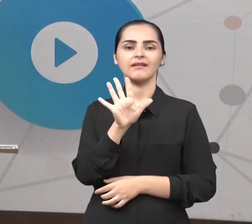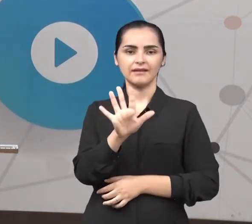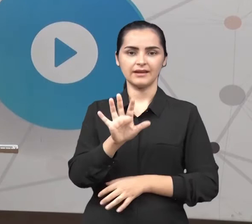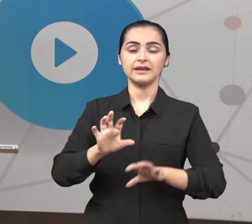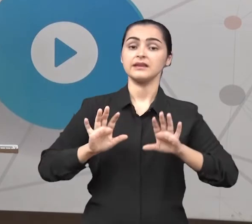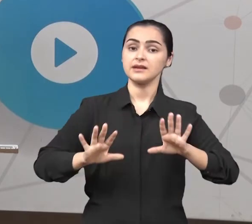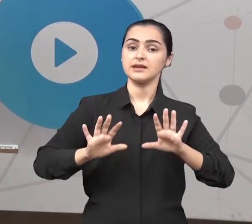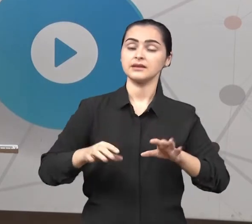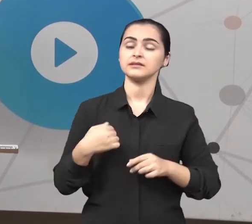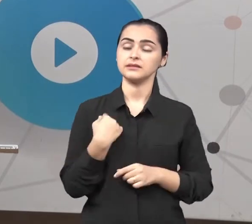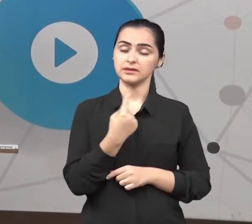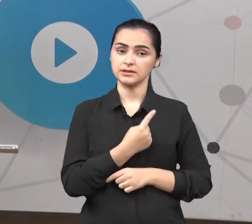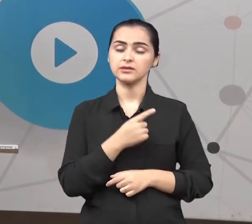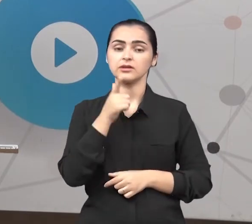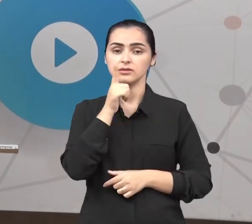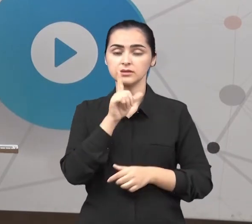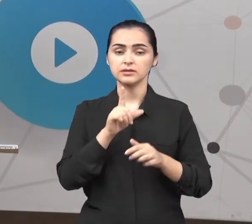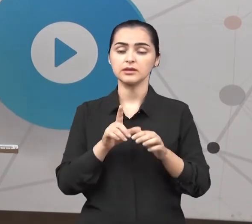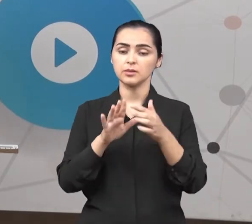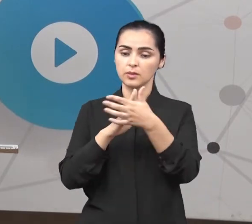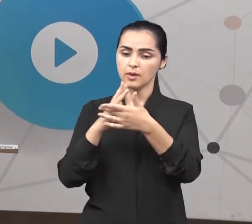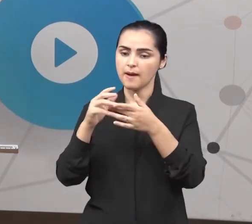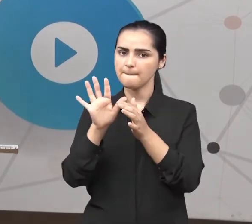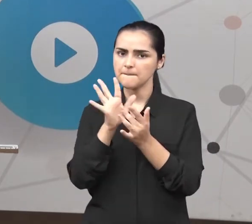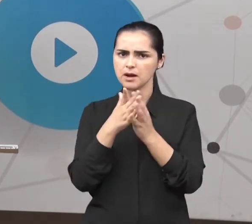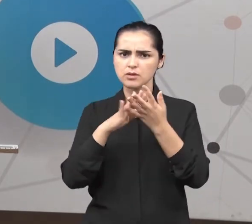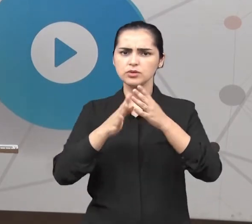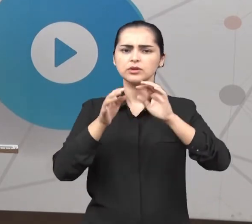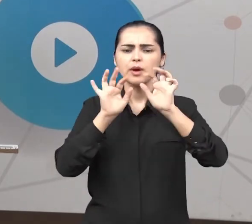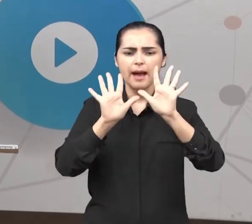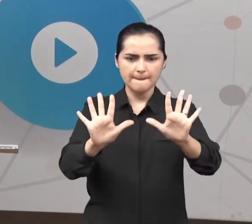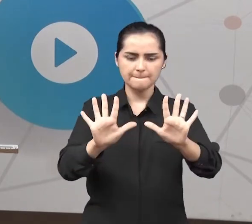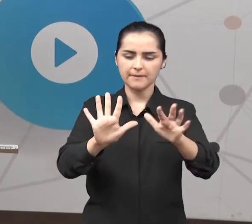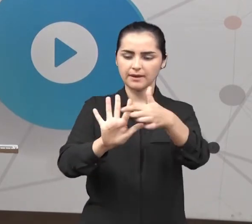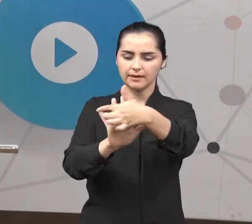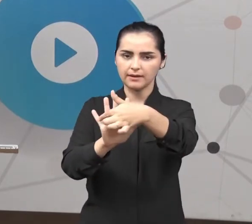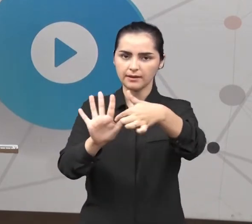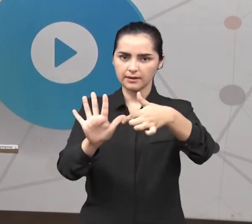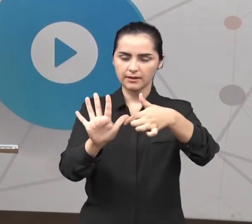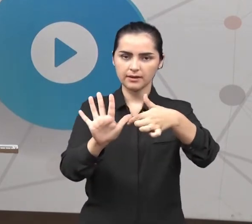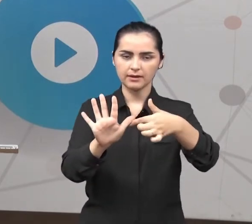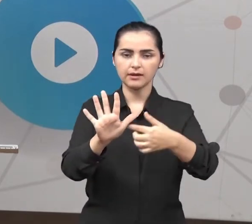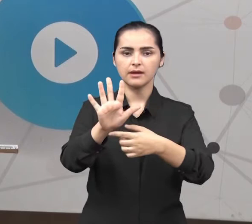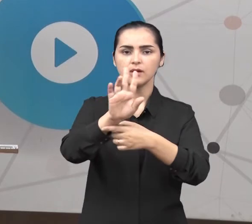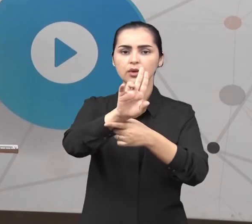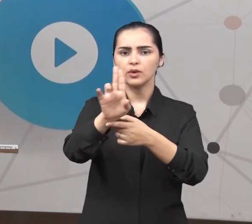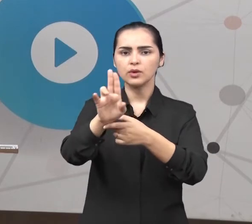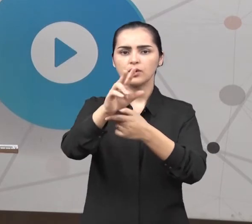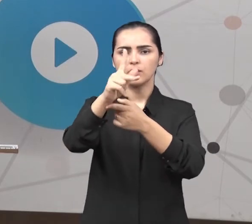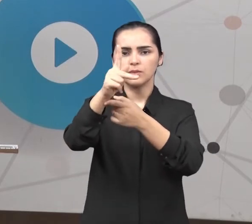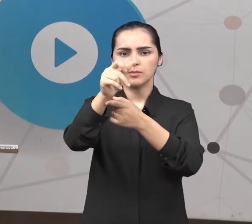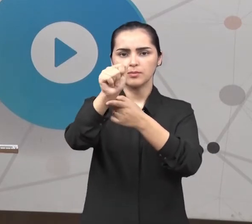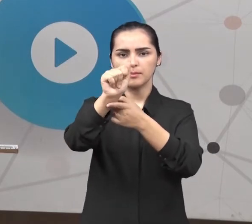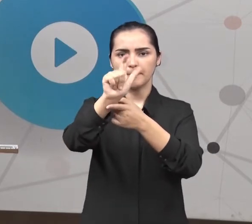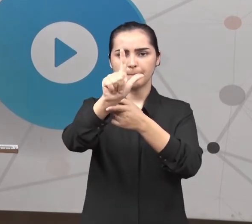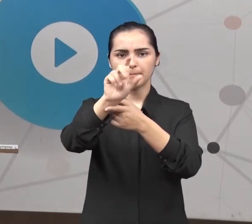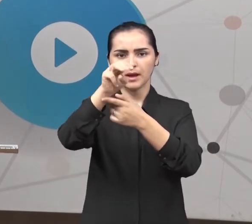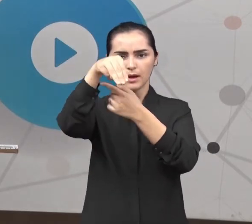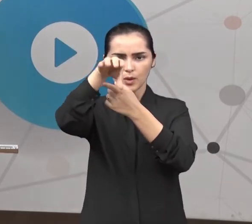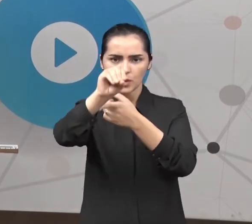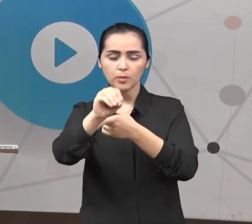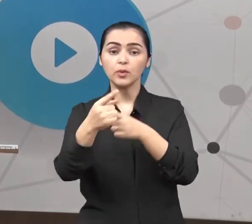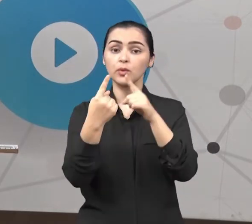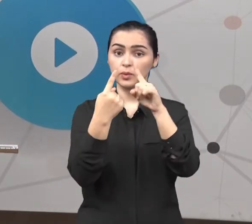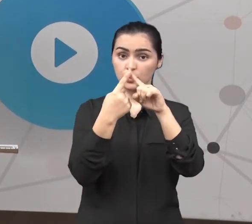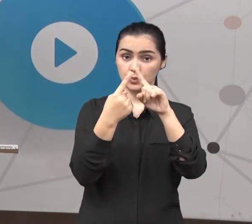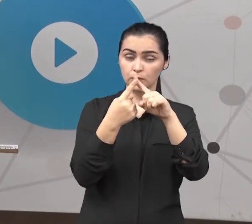medimos, com a nossa mão aberta. Essa medida se chama palmo. Colocamos um palmo